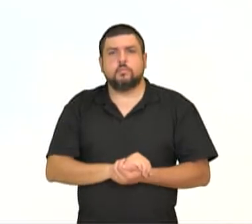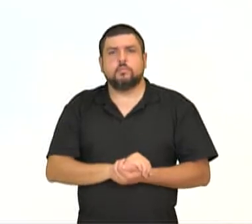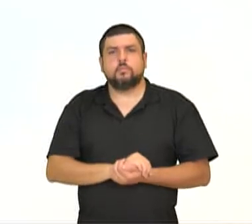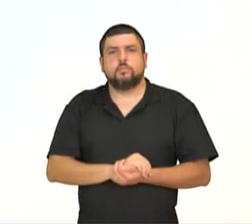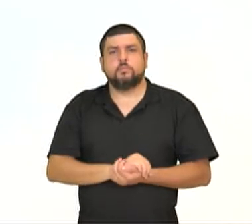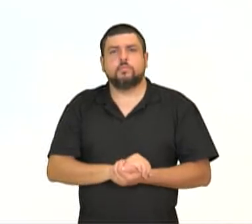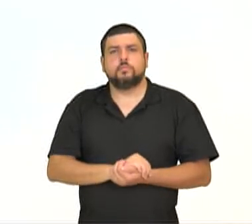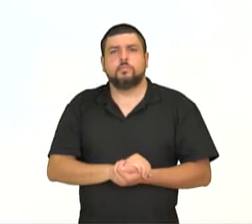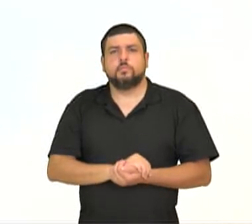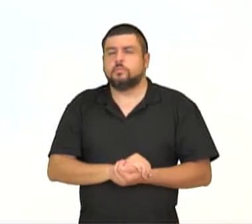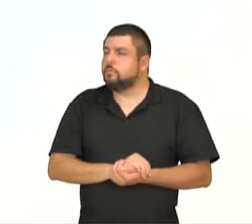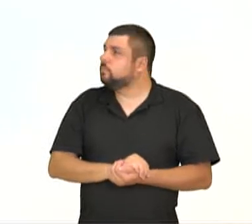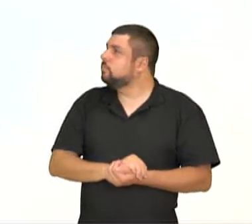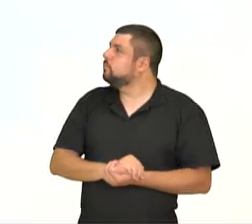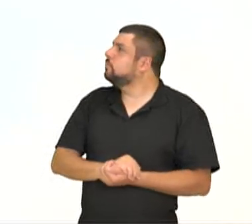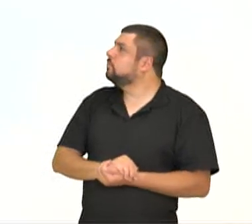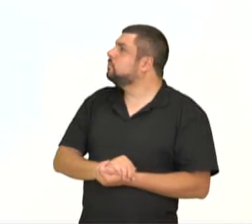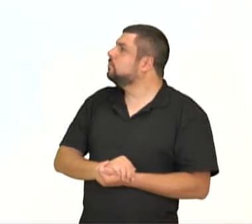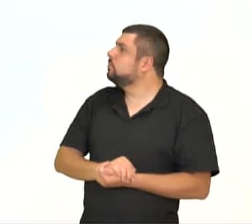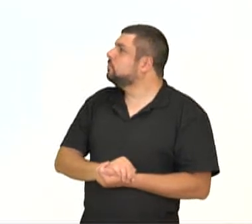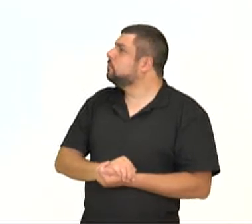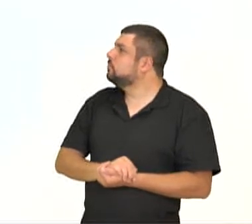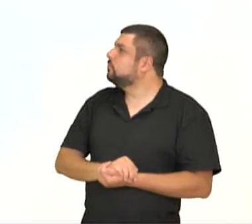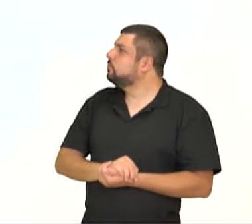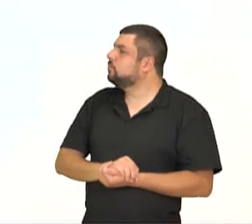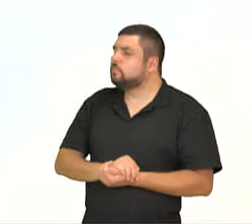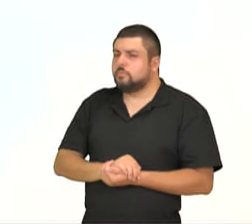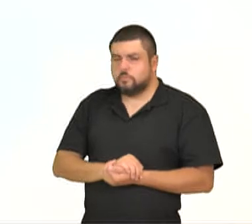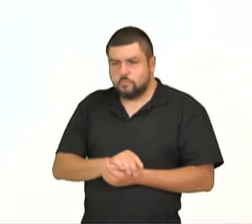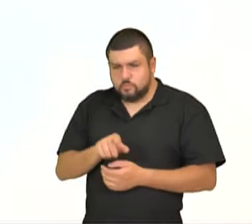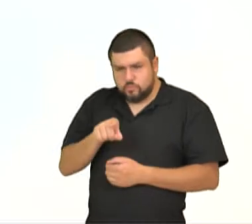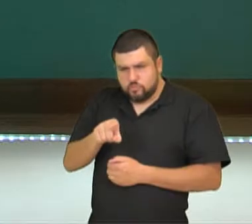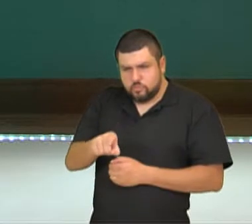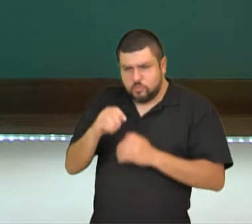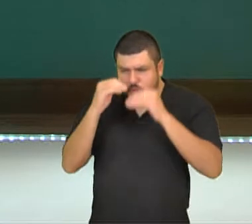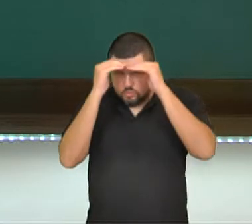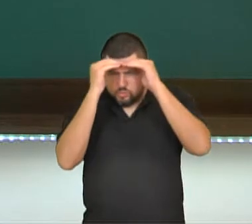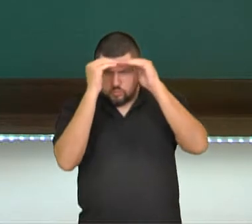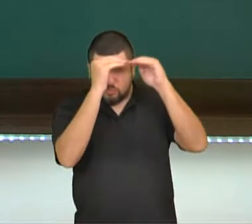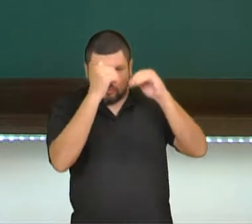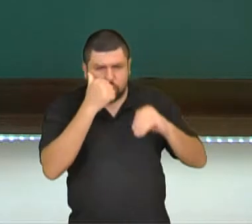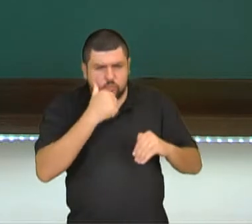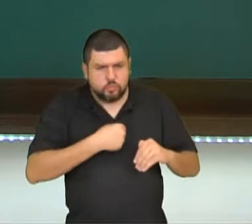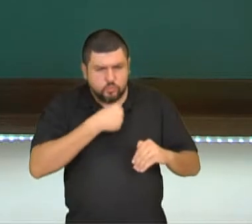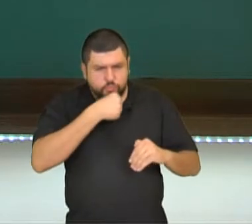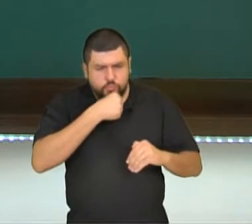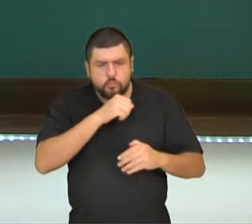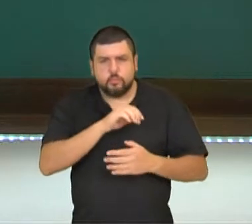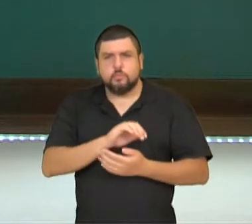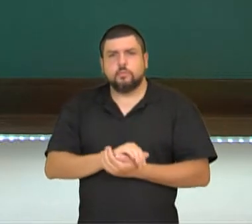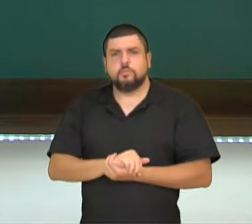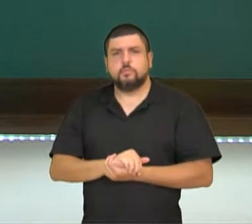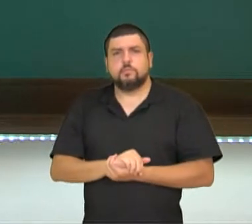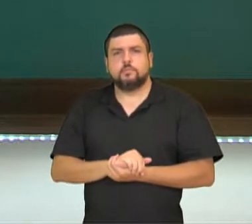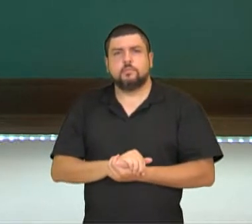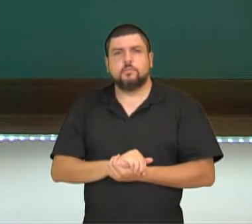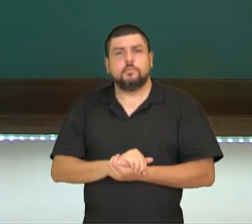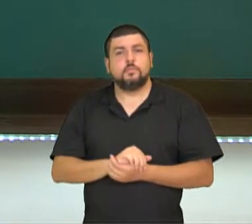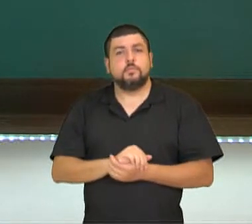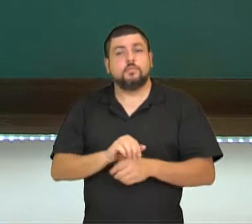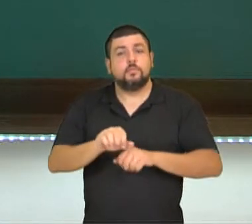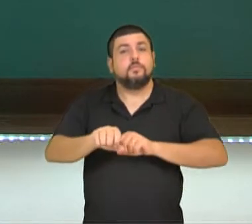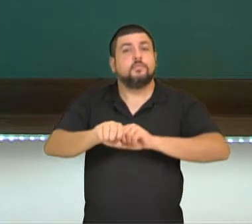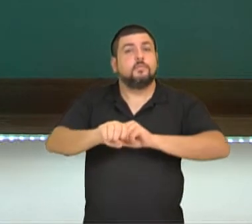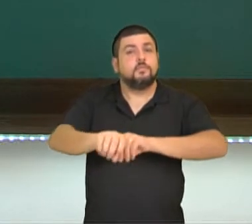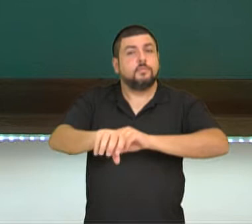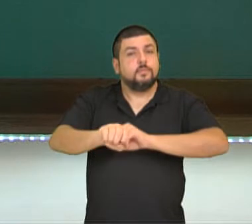obediente en la casa de la abuelita, ou seja, seja obediente na casa da vovó. Para dar instrucciones,